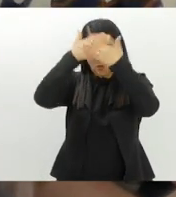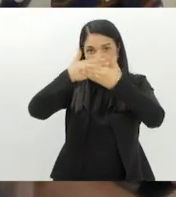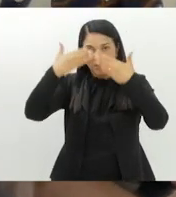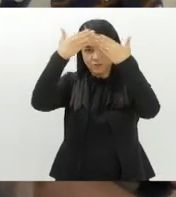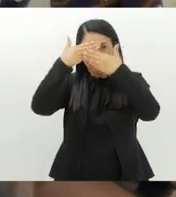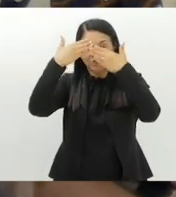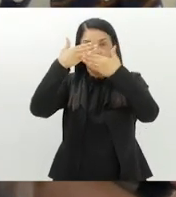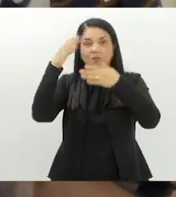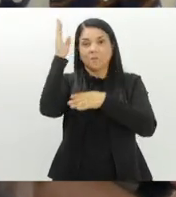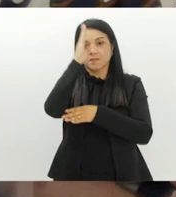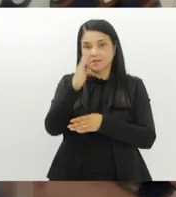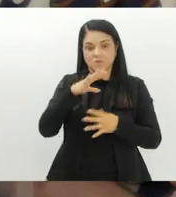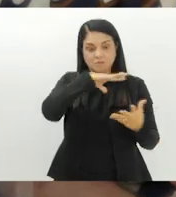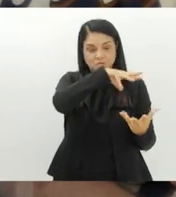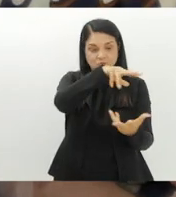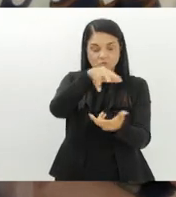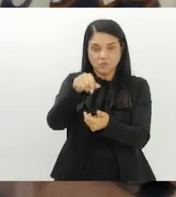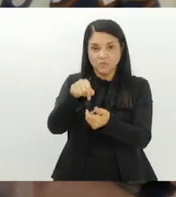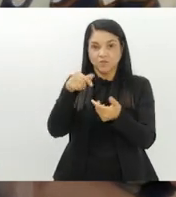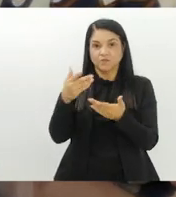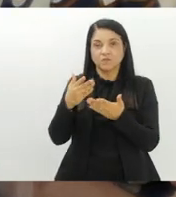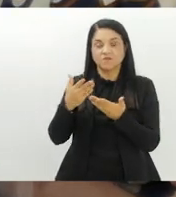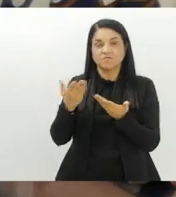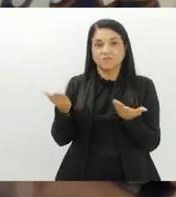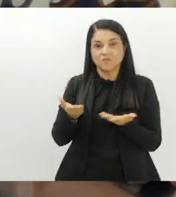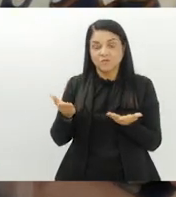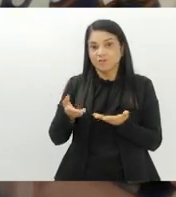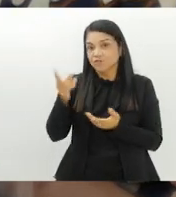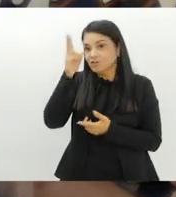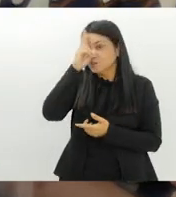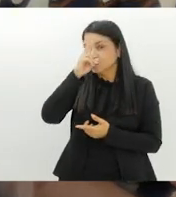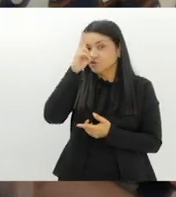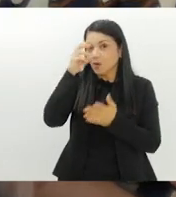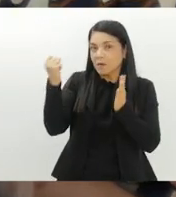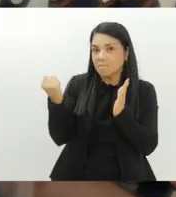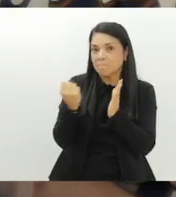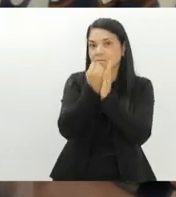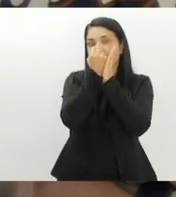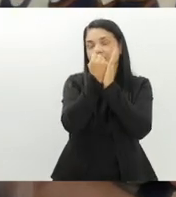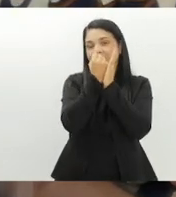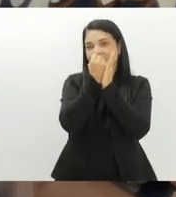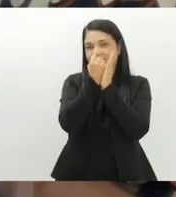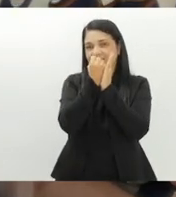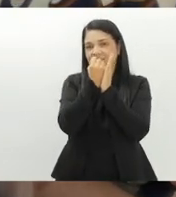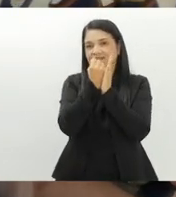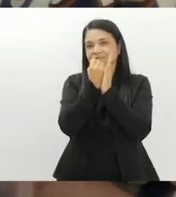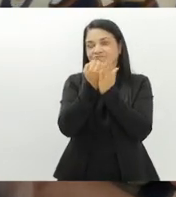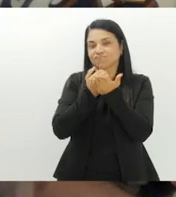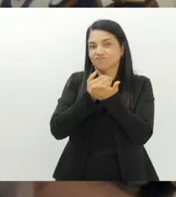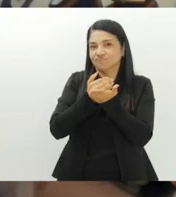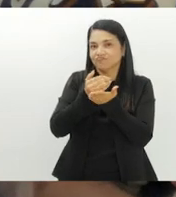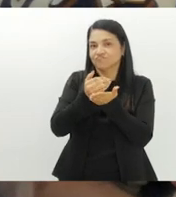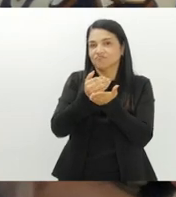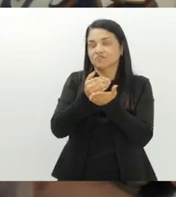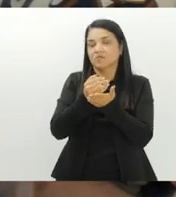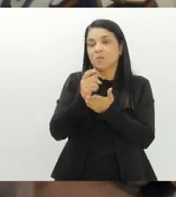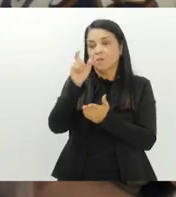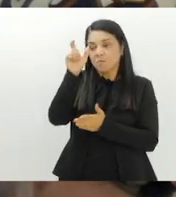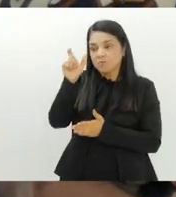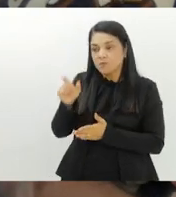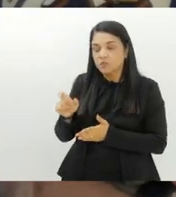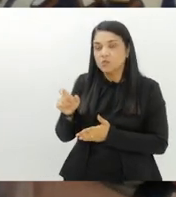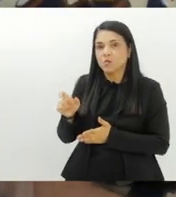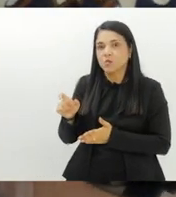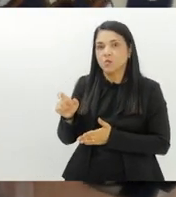mundo. Né? A gente está diante de um ato histórico, né? E que teve um início, uma pessoa foi